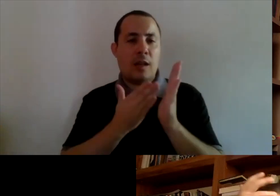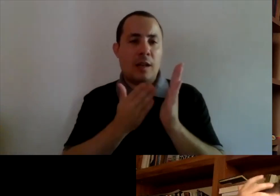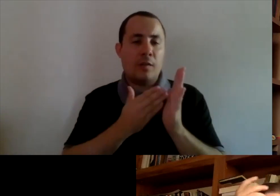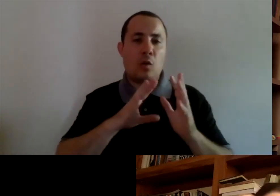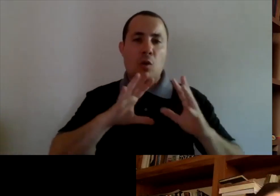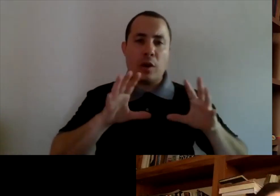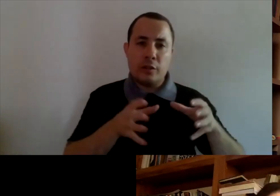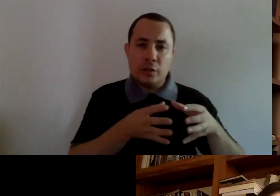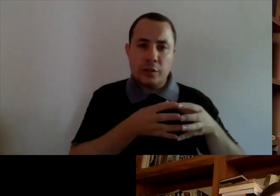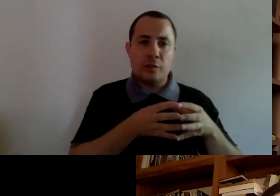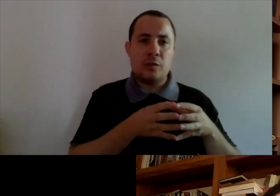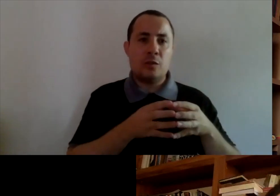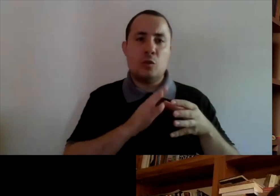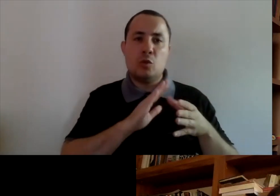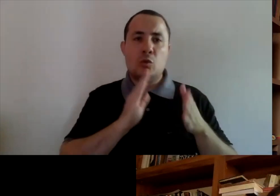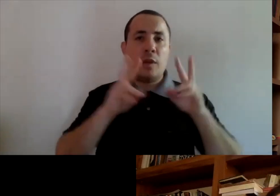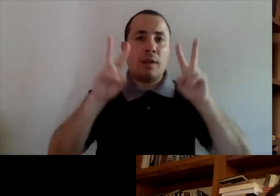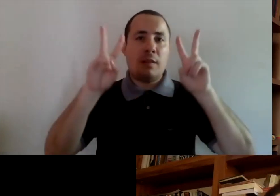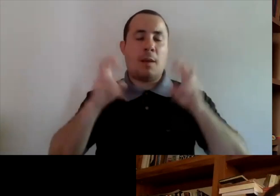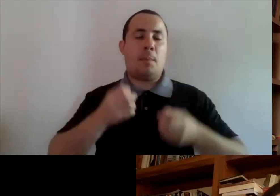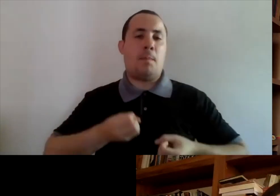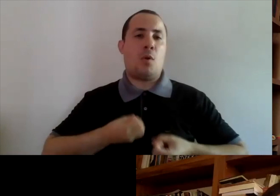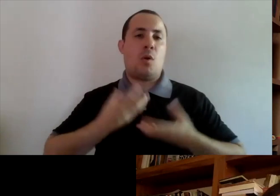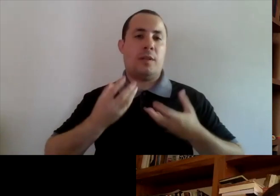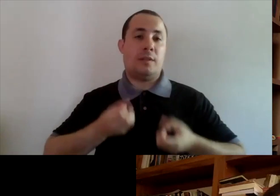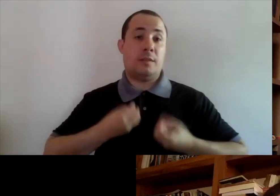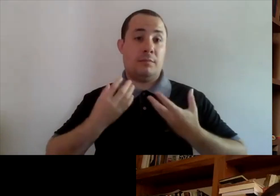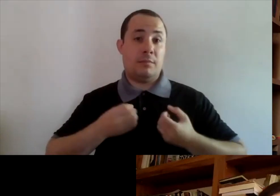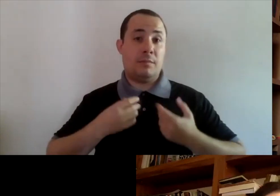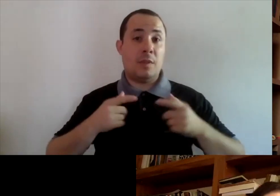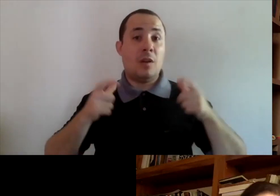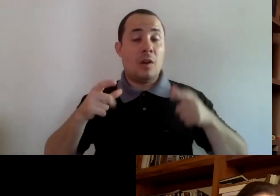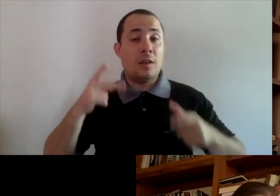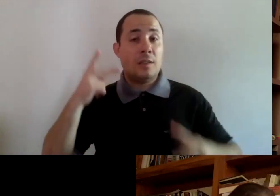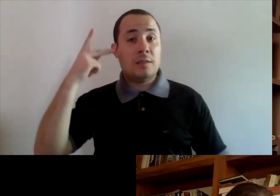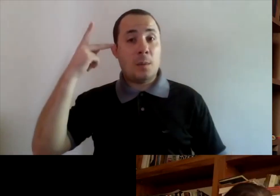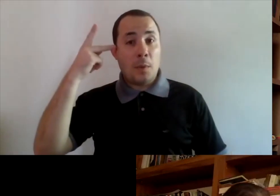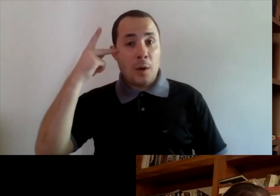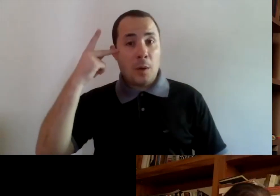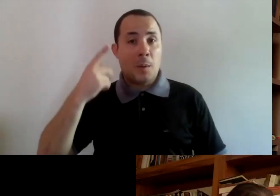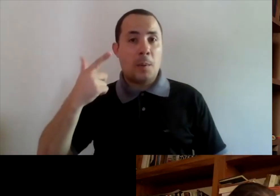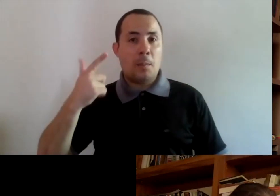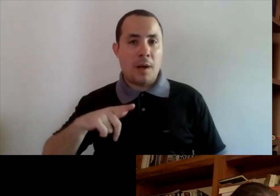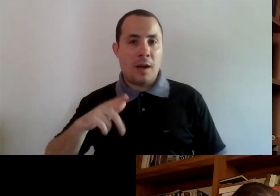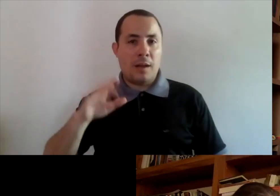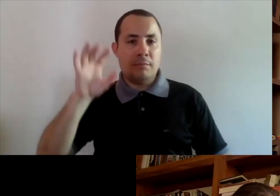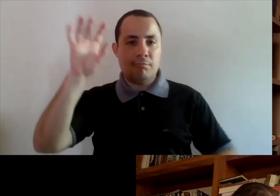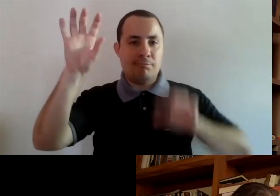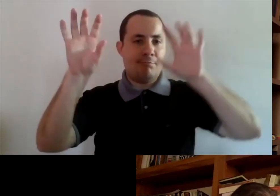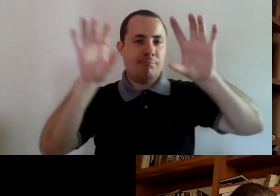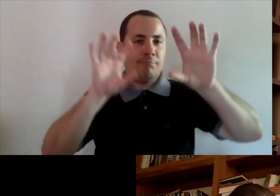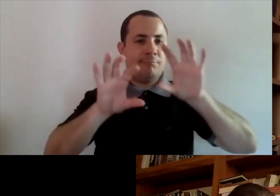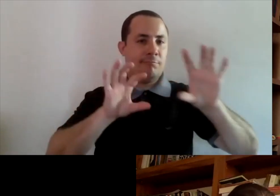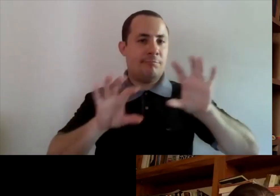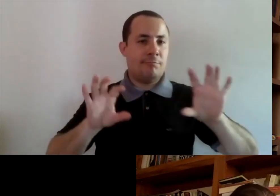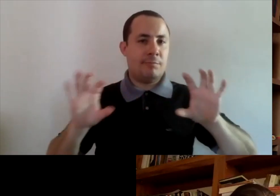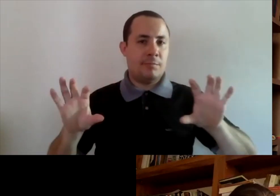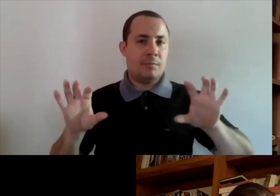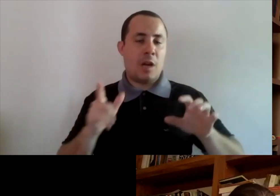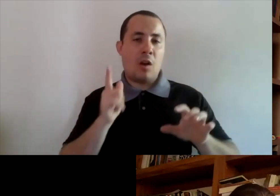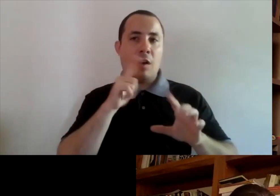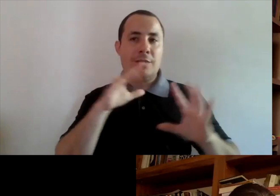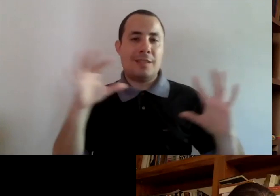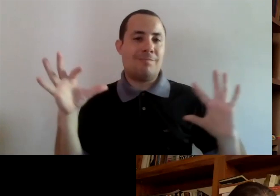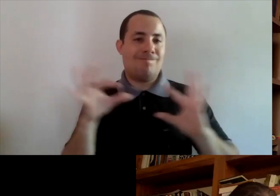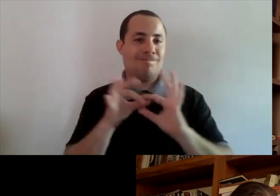ligado ao mundo da poesia em São Paulo e em alguns lugares do Brasil, né? Criando essas pontes. Então,